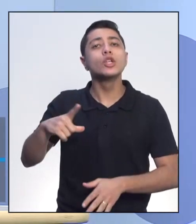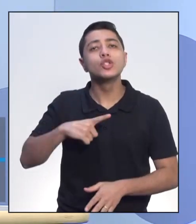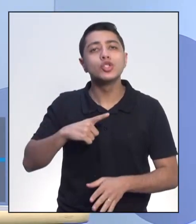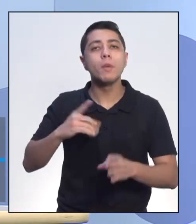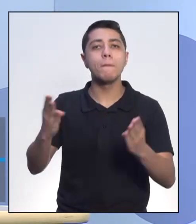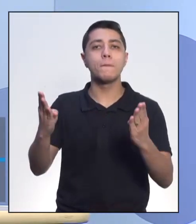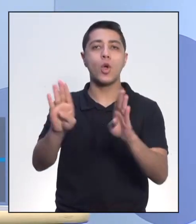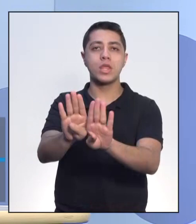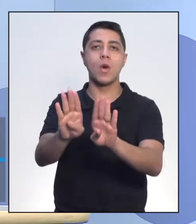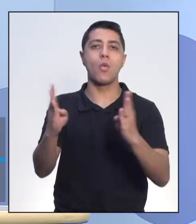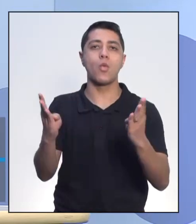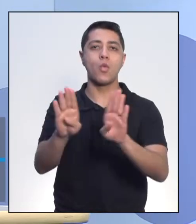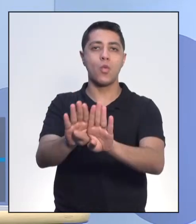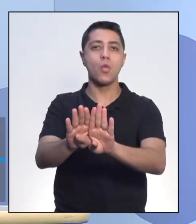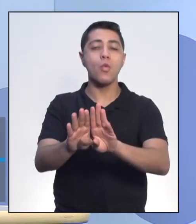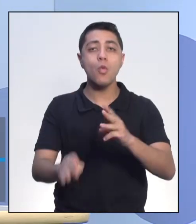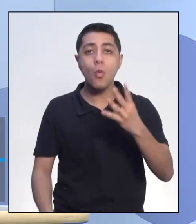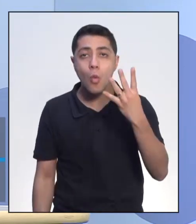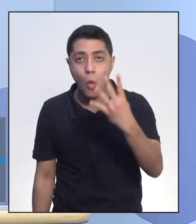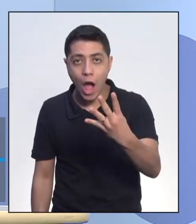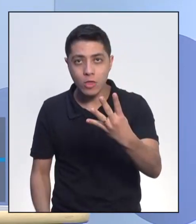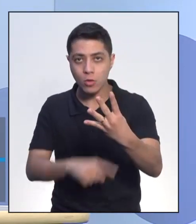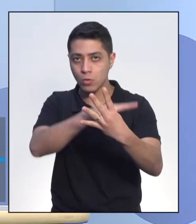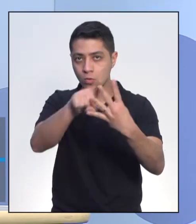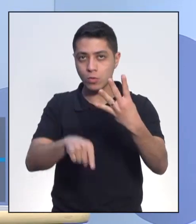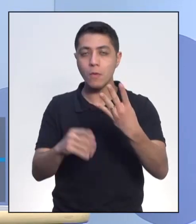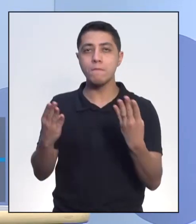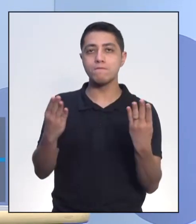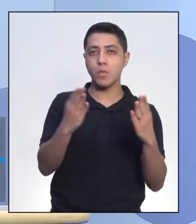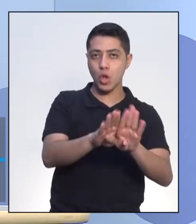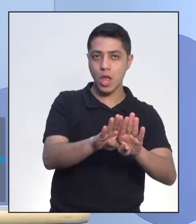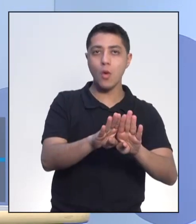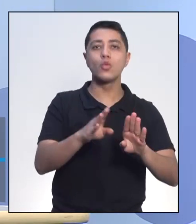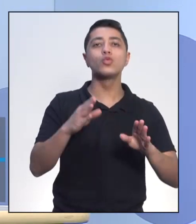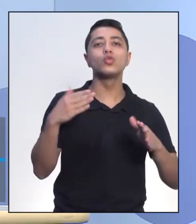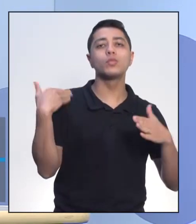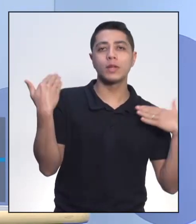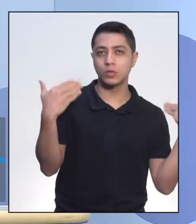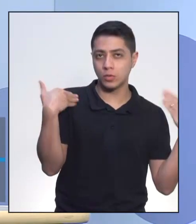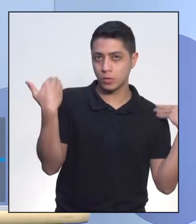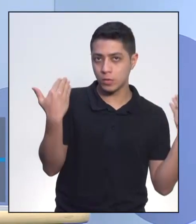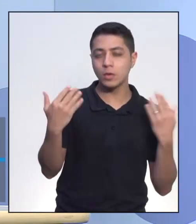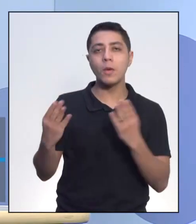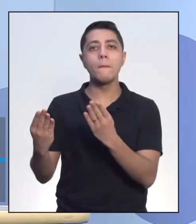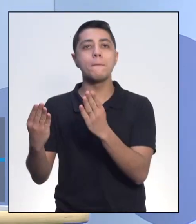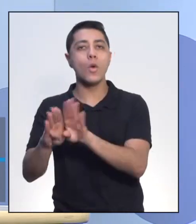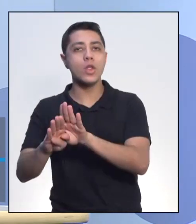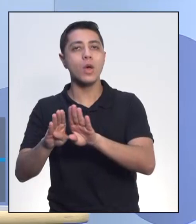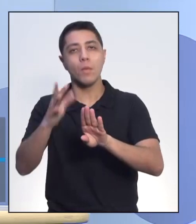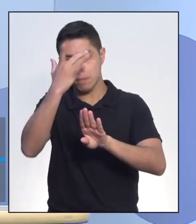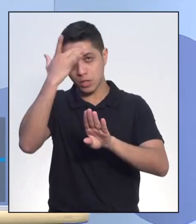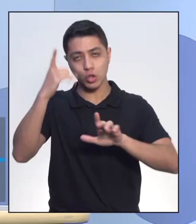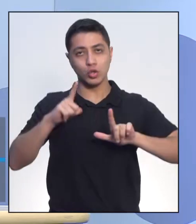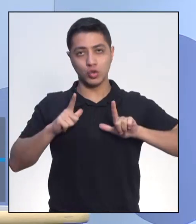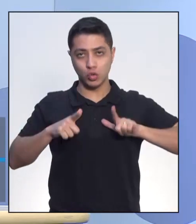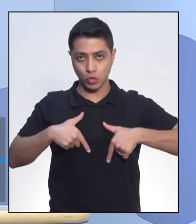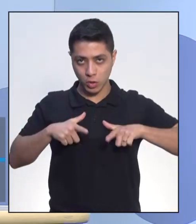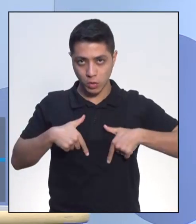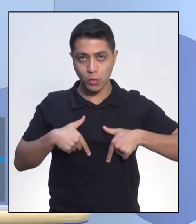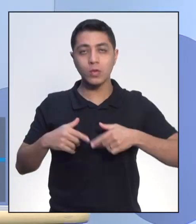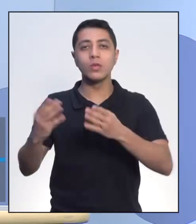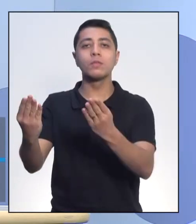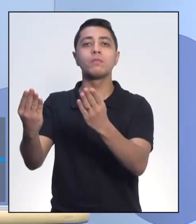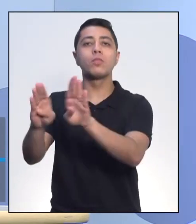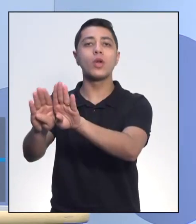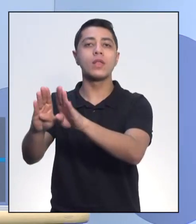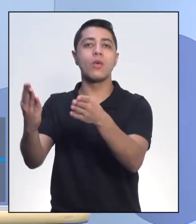dos turistas e dos habitantes cristãos, tem o portão dos judeus, tem o portão dos armênios e dos islâmicos. São quatro entradas para a